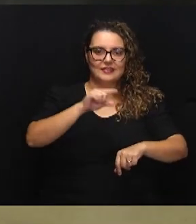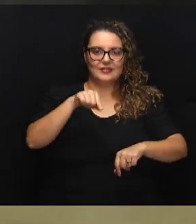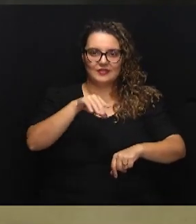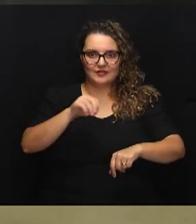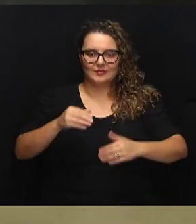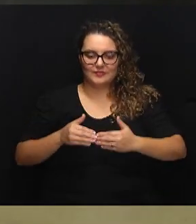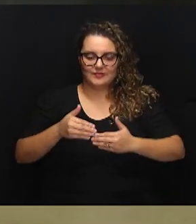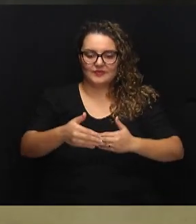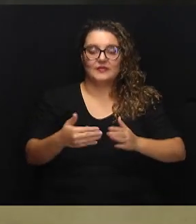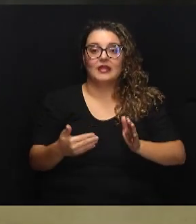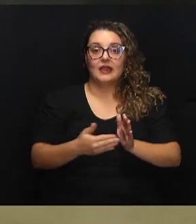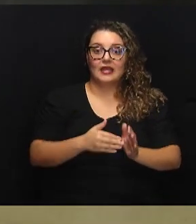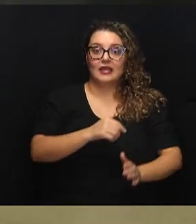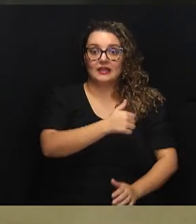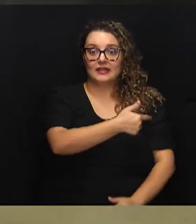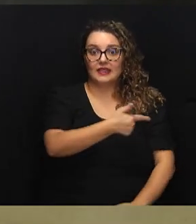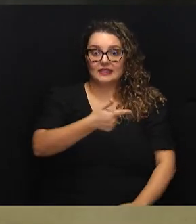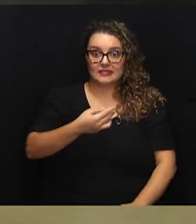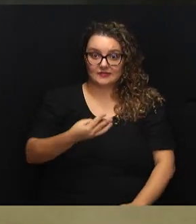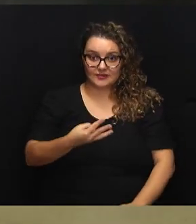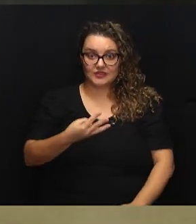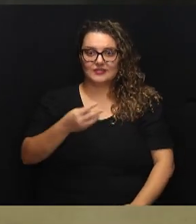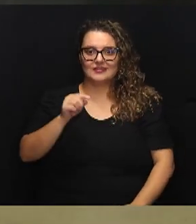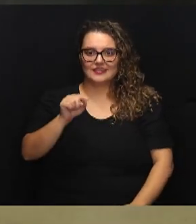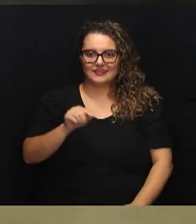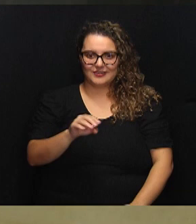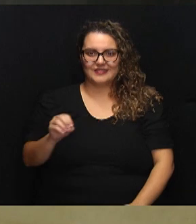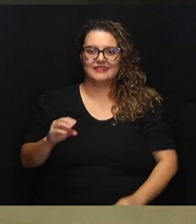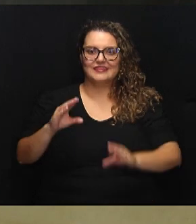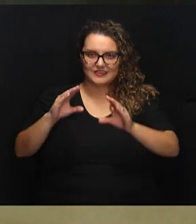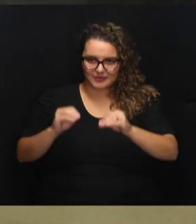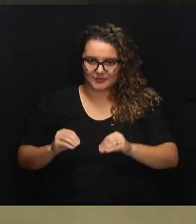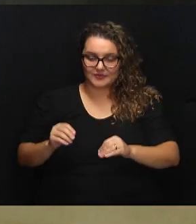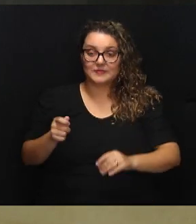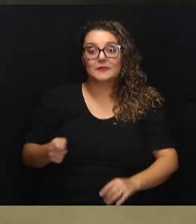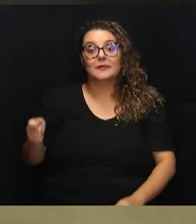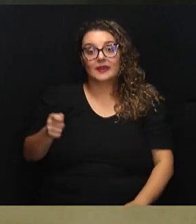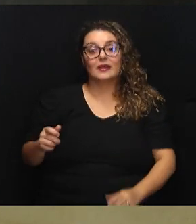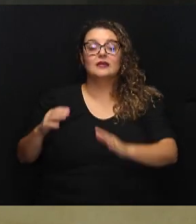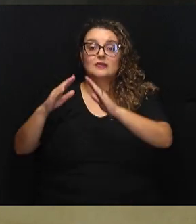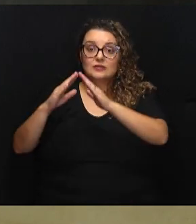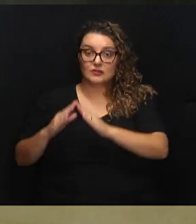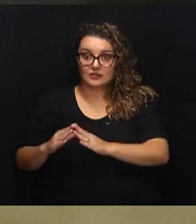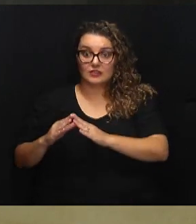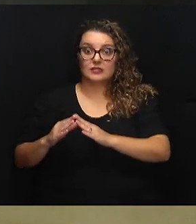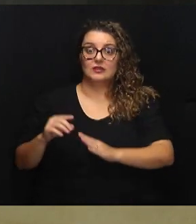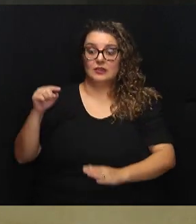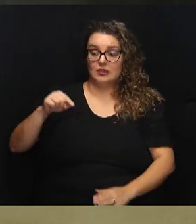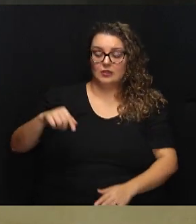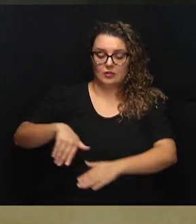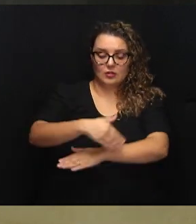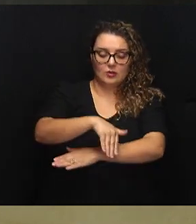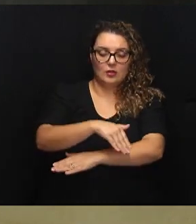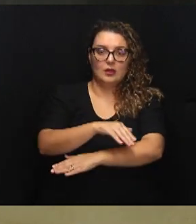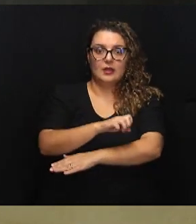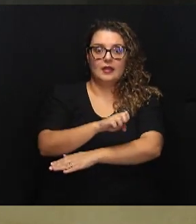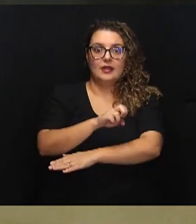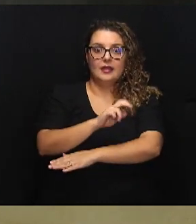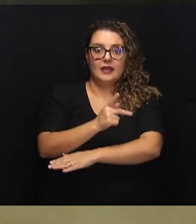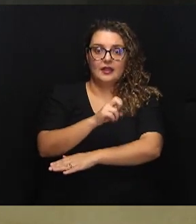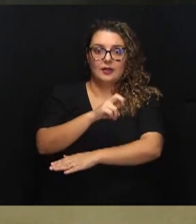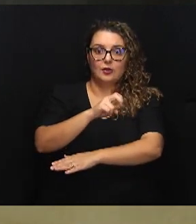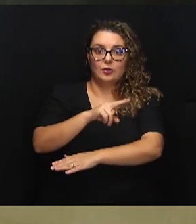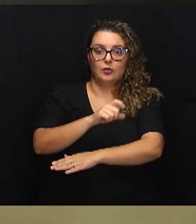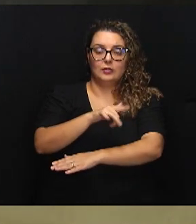noite, vai até às 11 da noite, e a festa vai acontecer na Associação dos Moradores, que fica na Rua Herculano Florencio